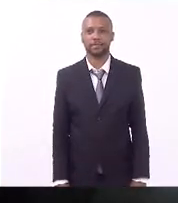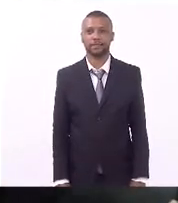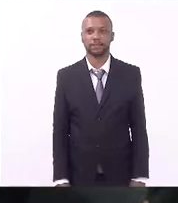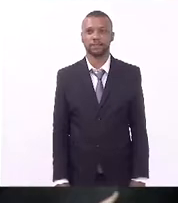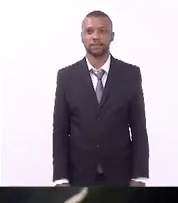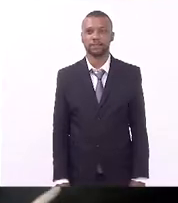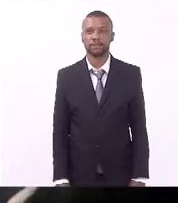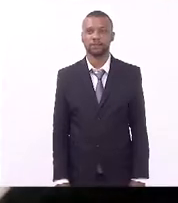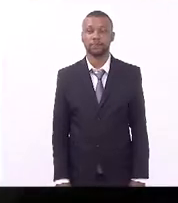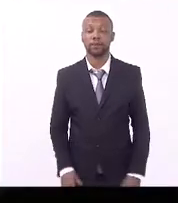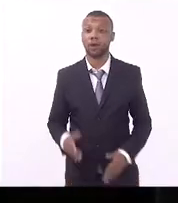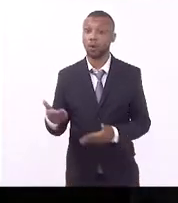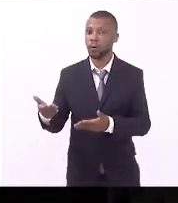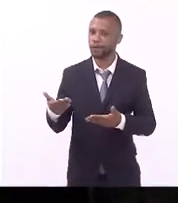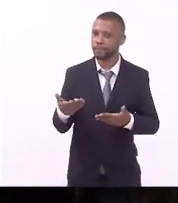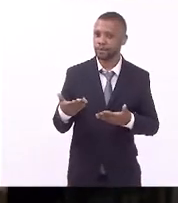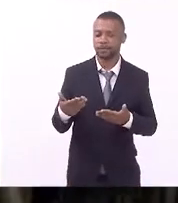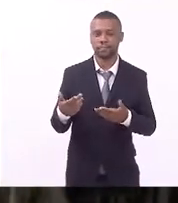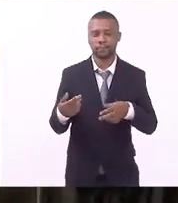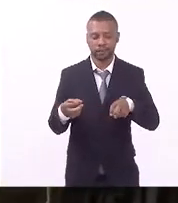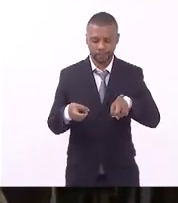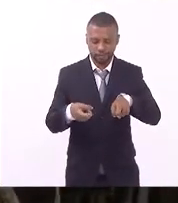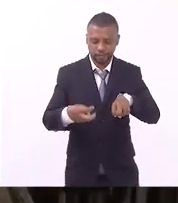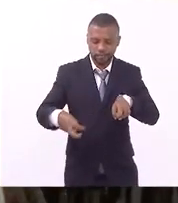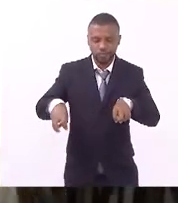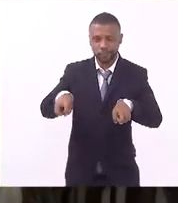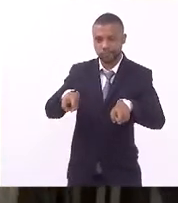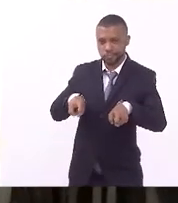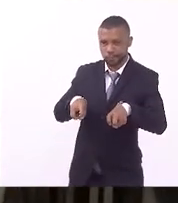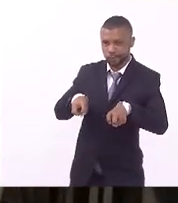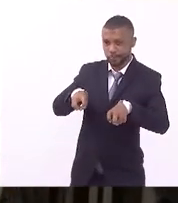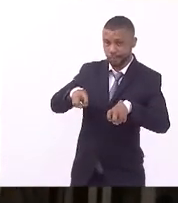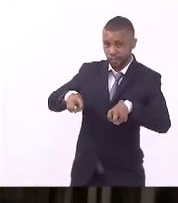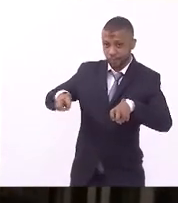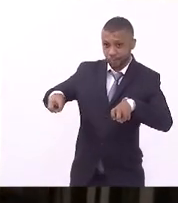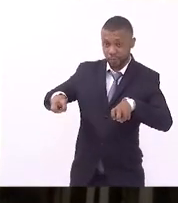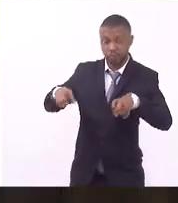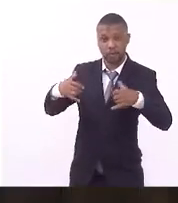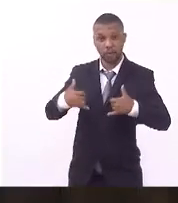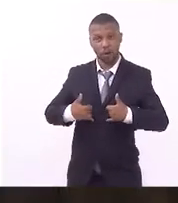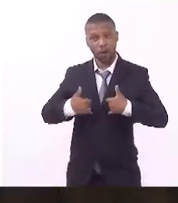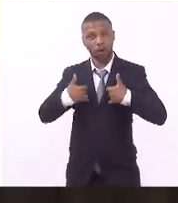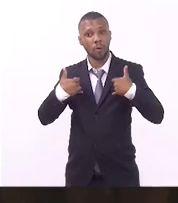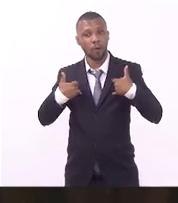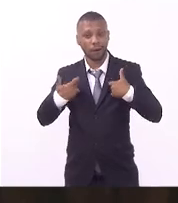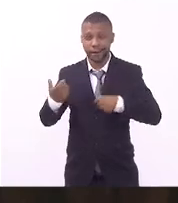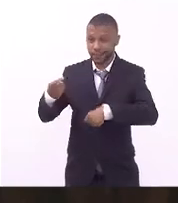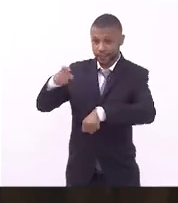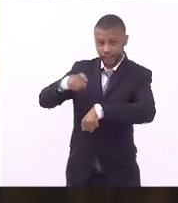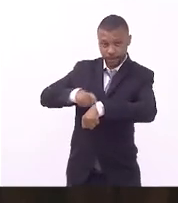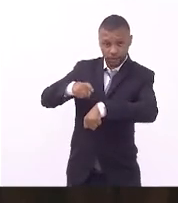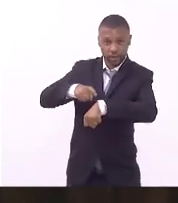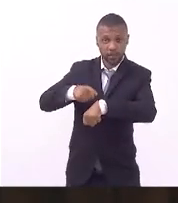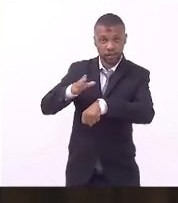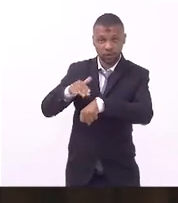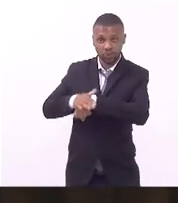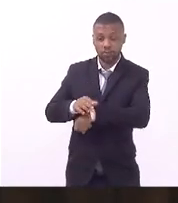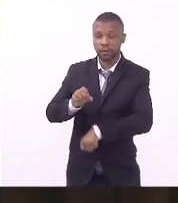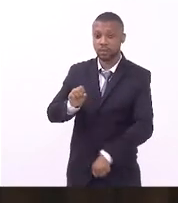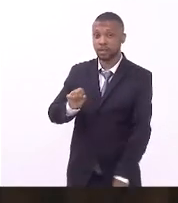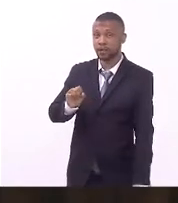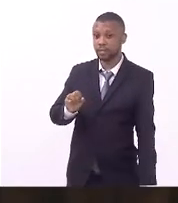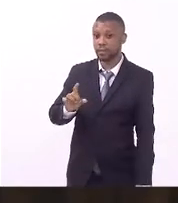Convido ainda para compor a mesa, essa mesa de honra nessa noite, Cid